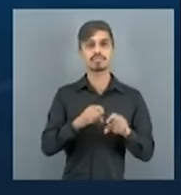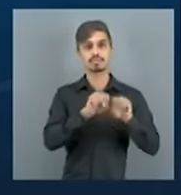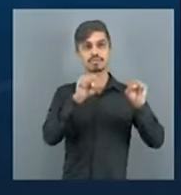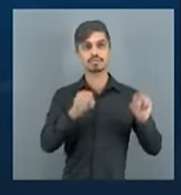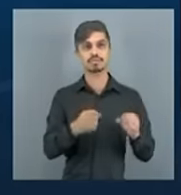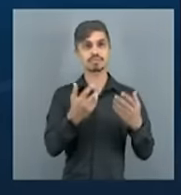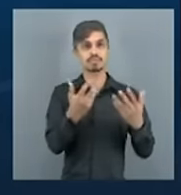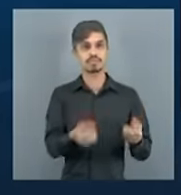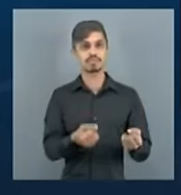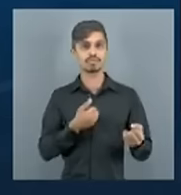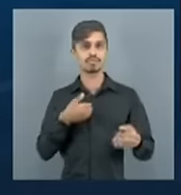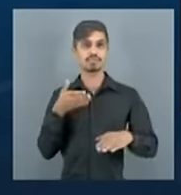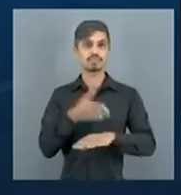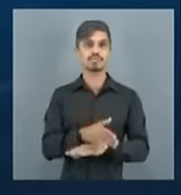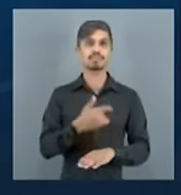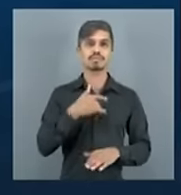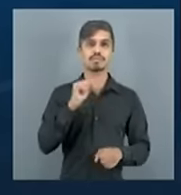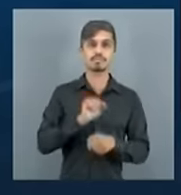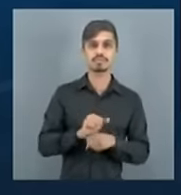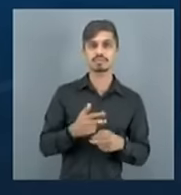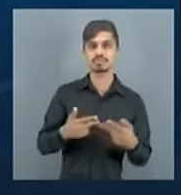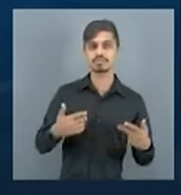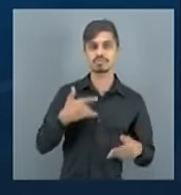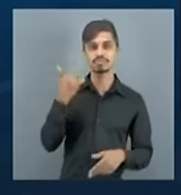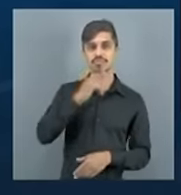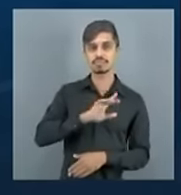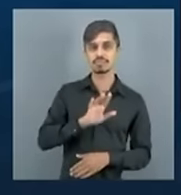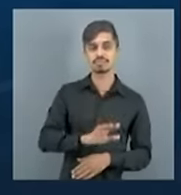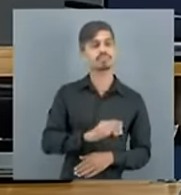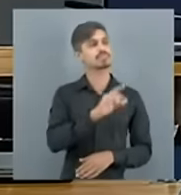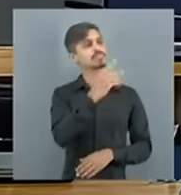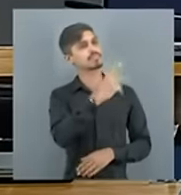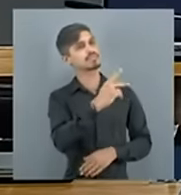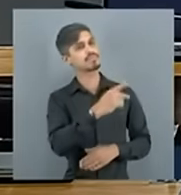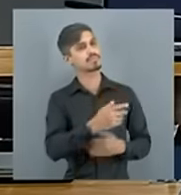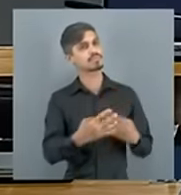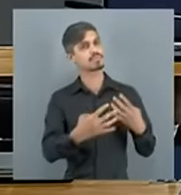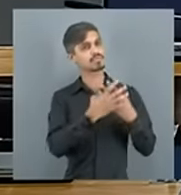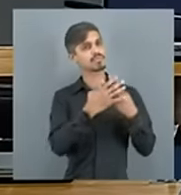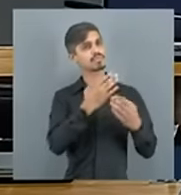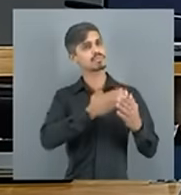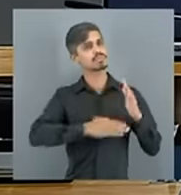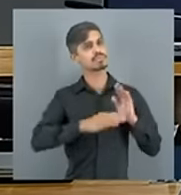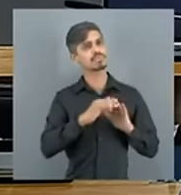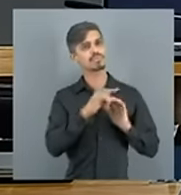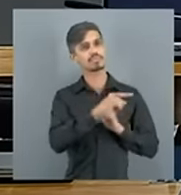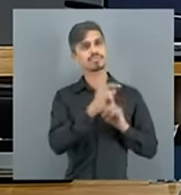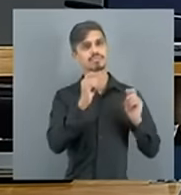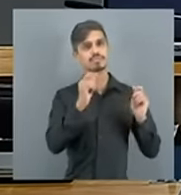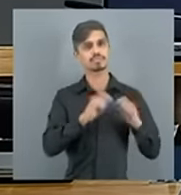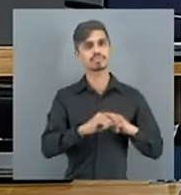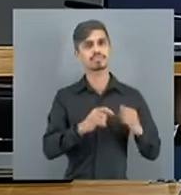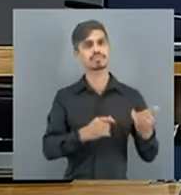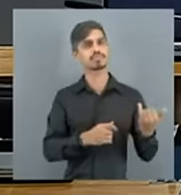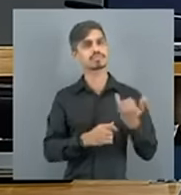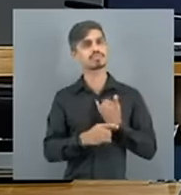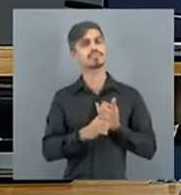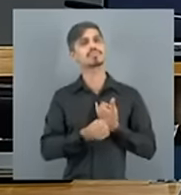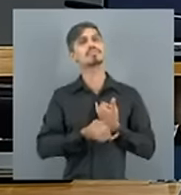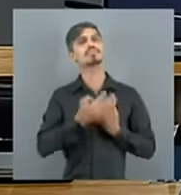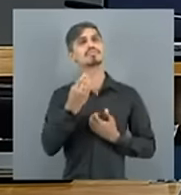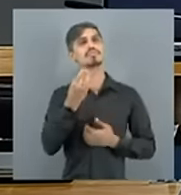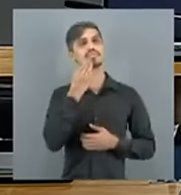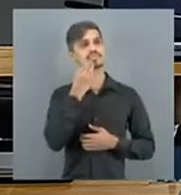brecha. Vou parar numa coisa que está dando certo. Nessas confissões todas, você pode nos dizer quantos